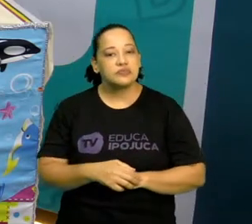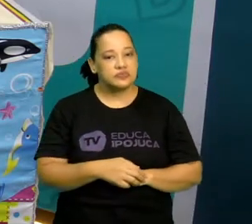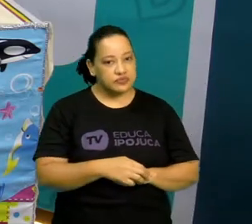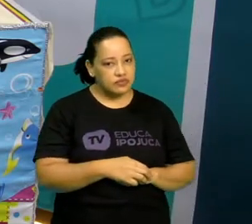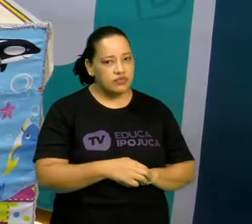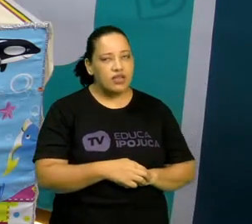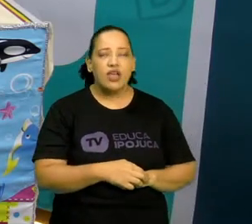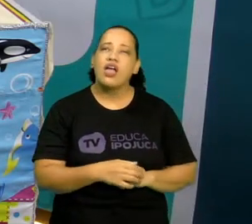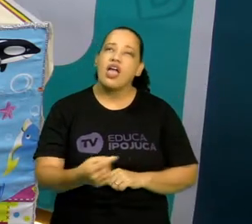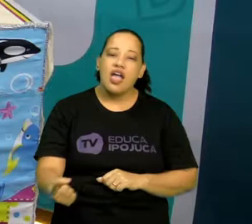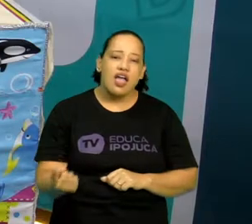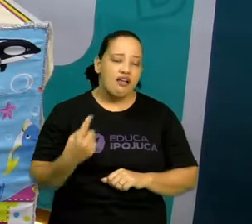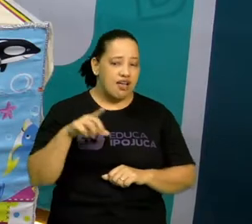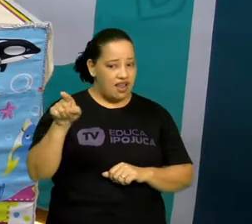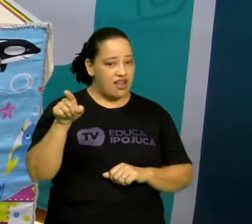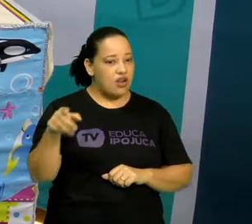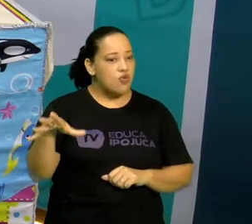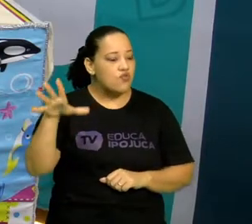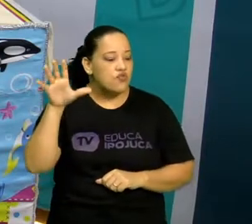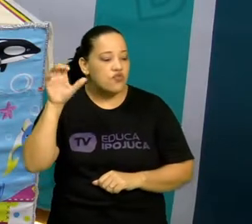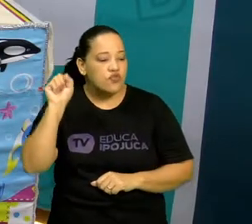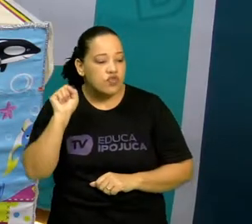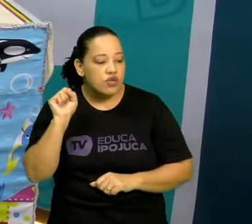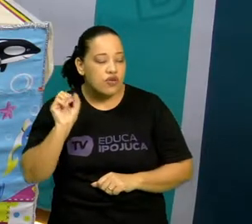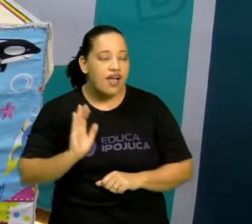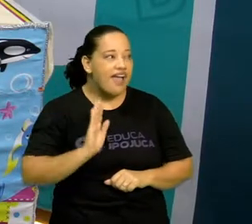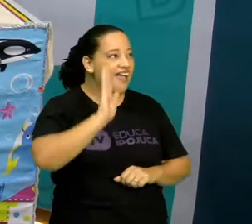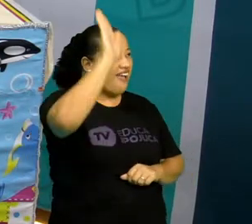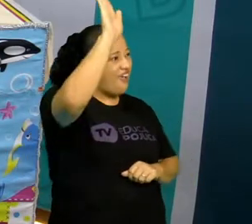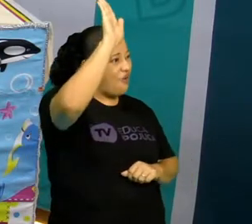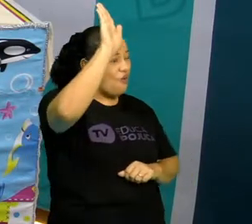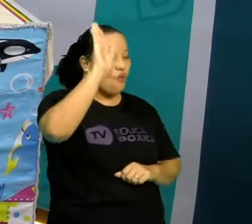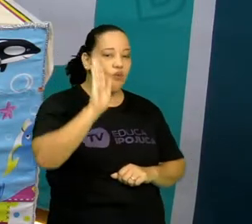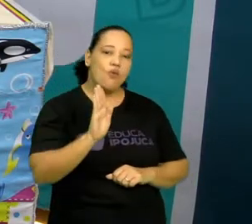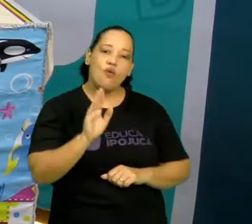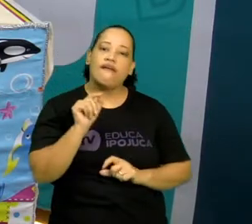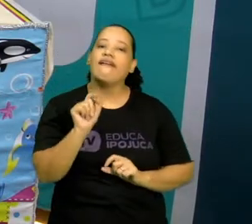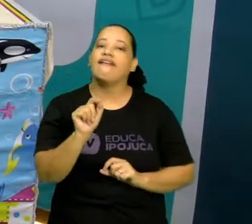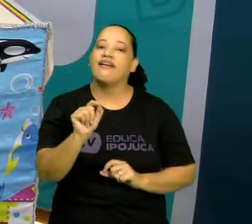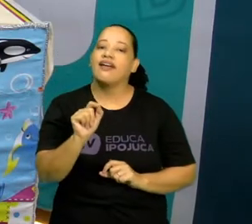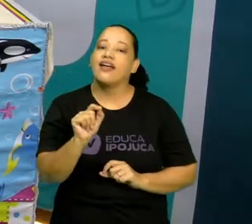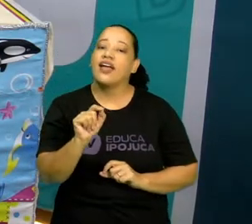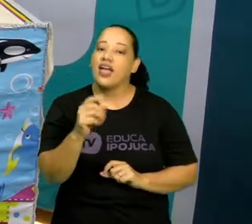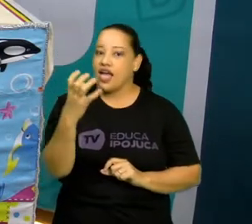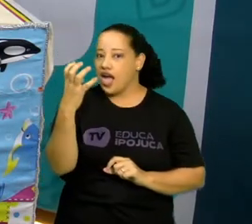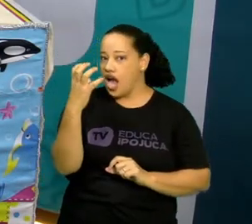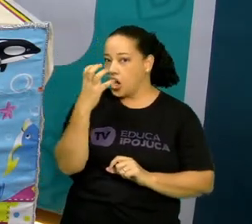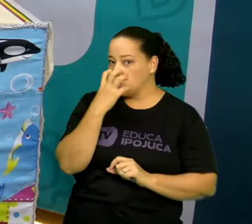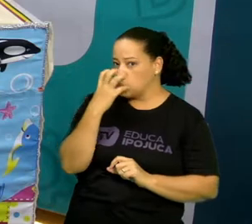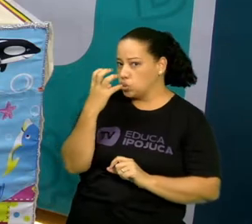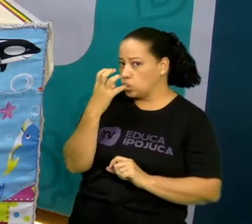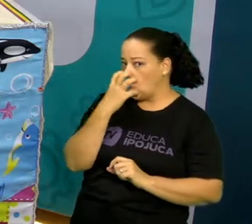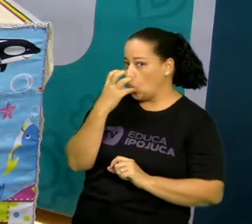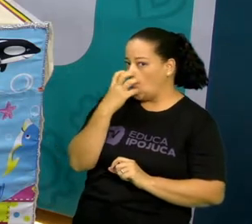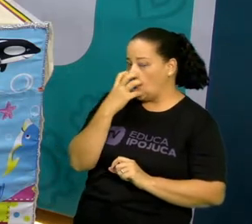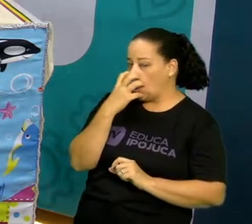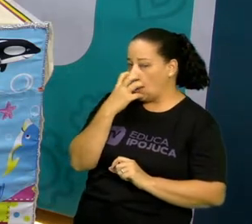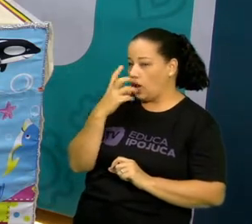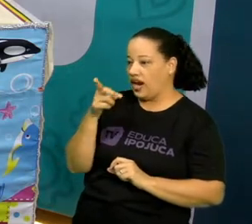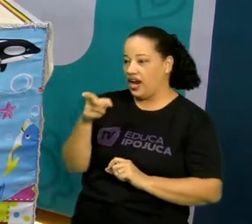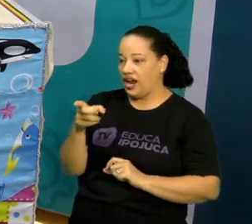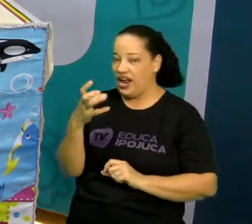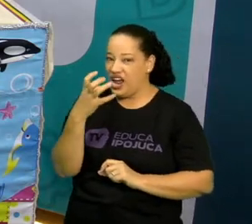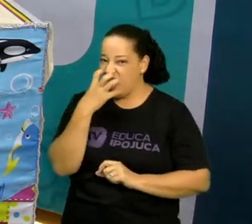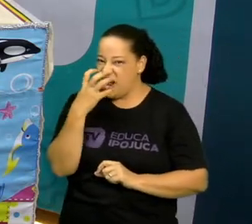eu! Quem será dessa vez? Bode. O cachorro. O cachorro? Isso. Ah,